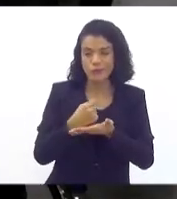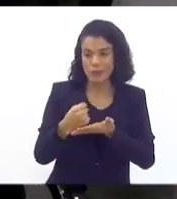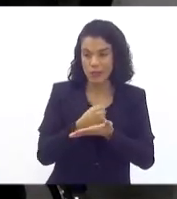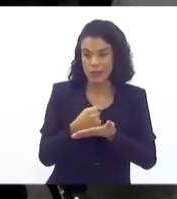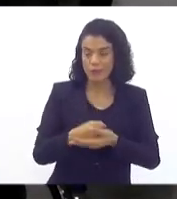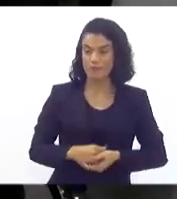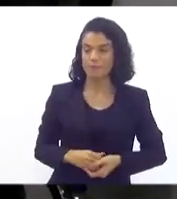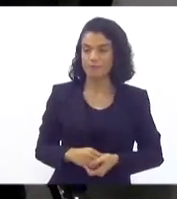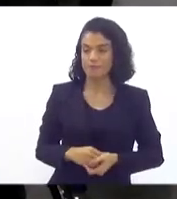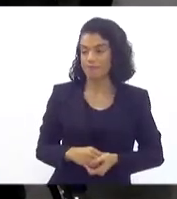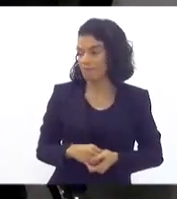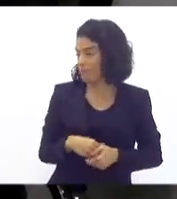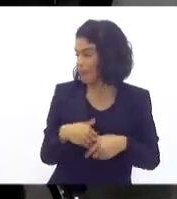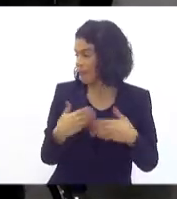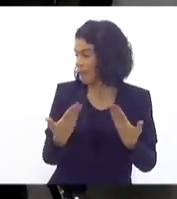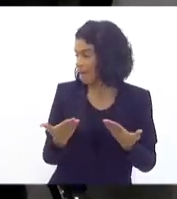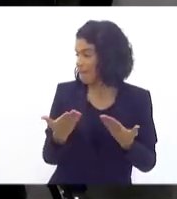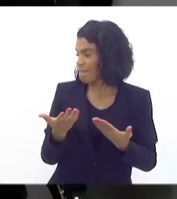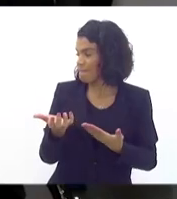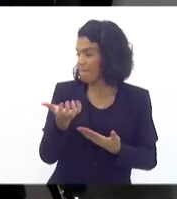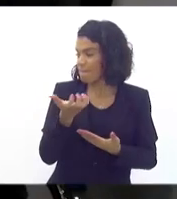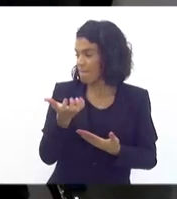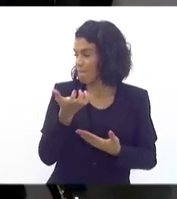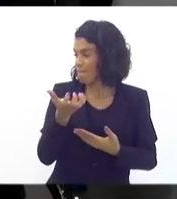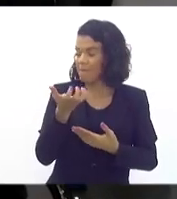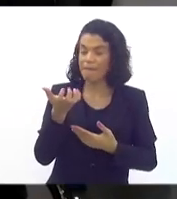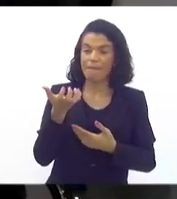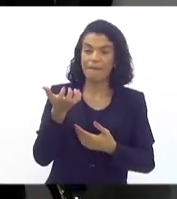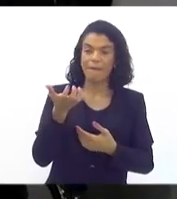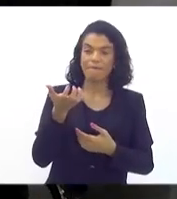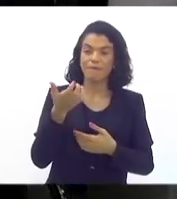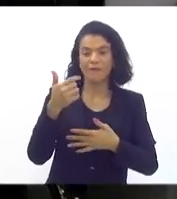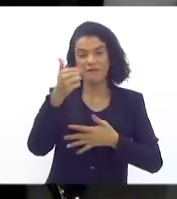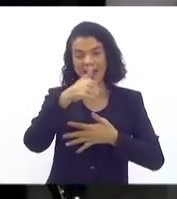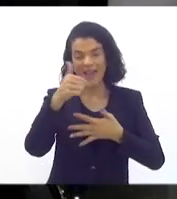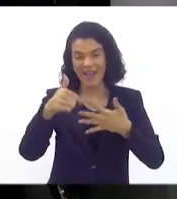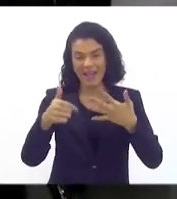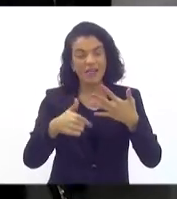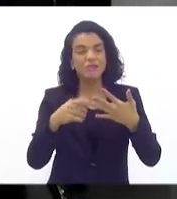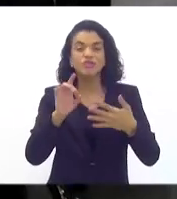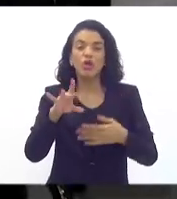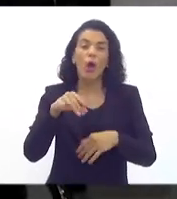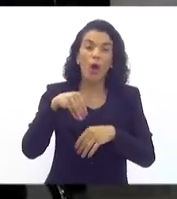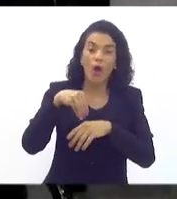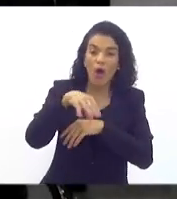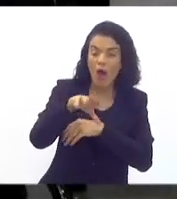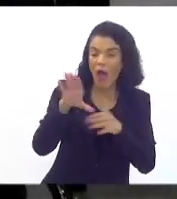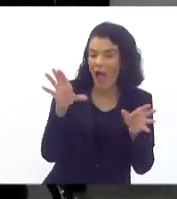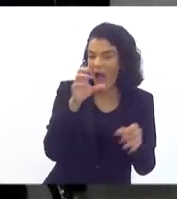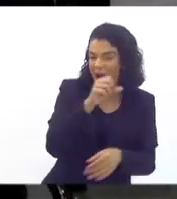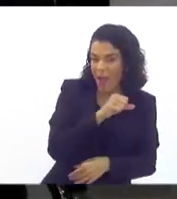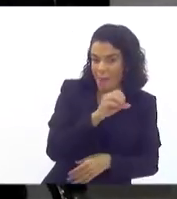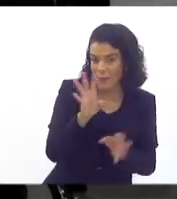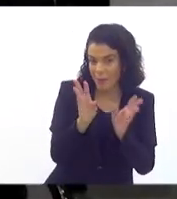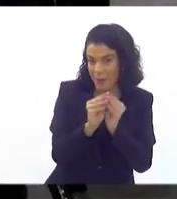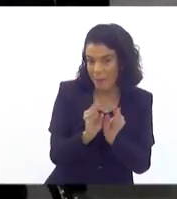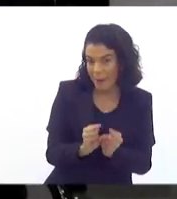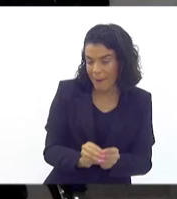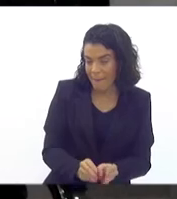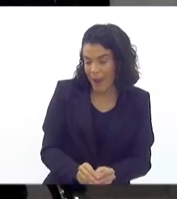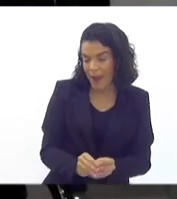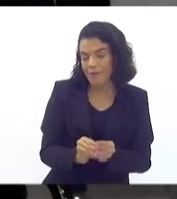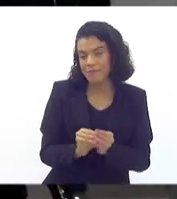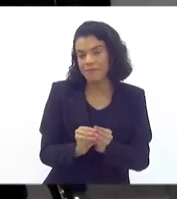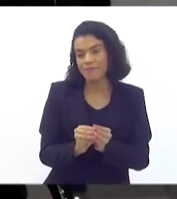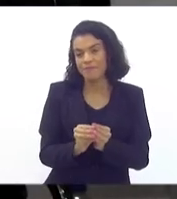então eu quero colocar à disposição aqui porque acho que tem muita questão muitas questões eu citei assim rapidamente algumas que que são que